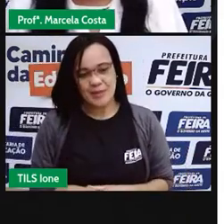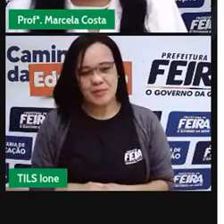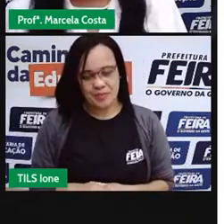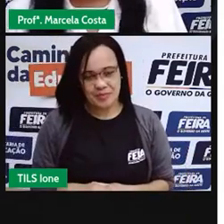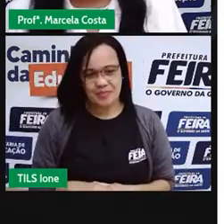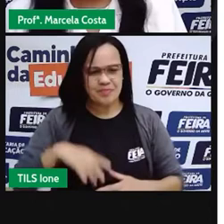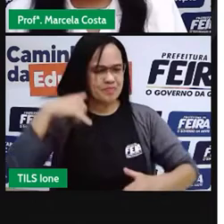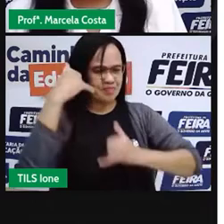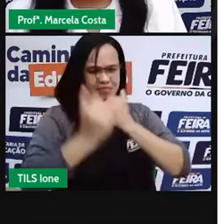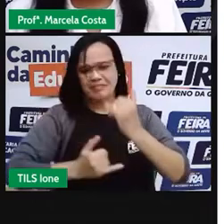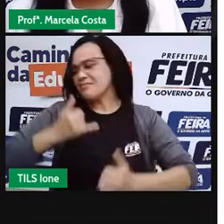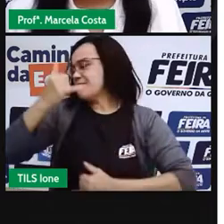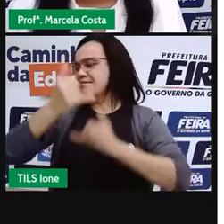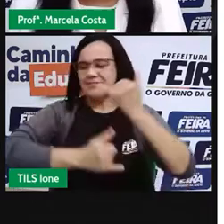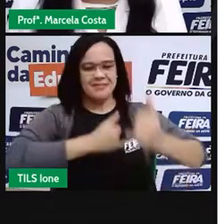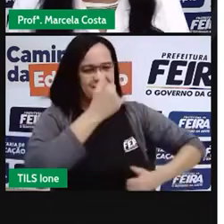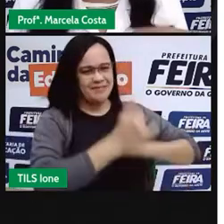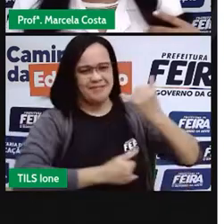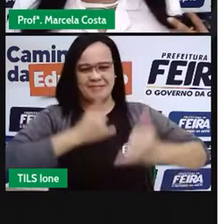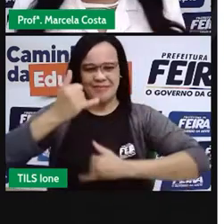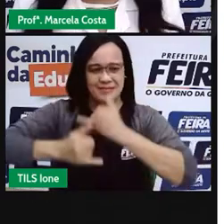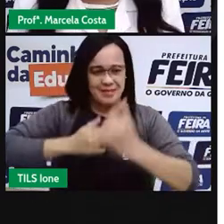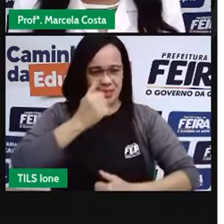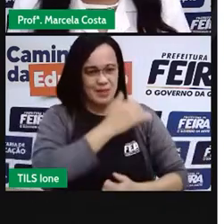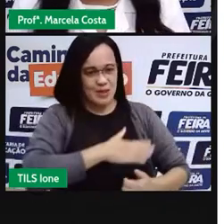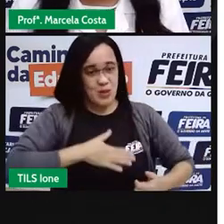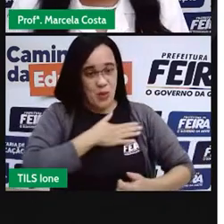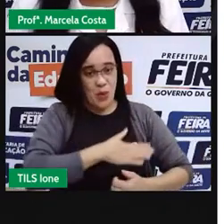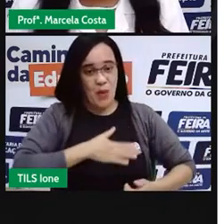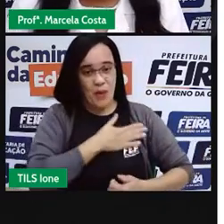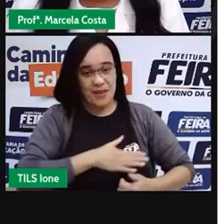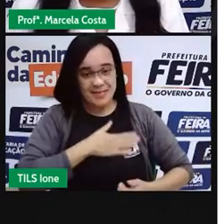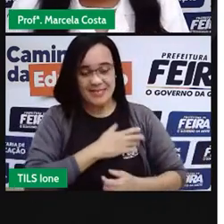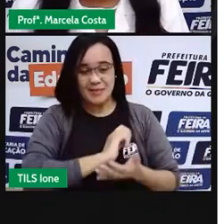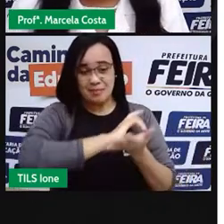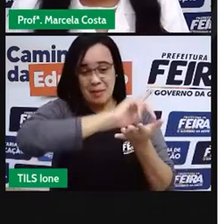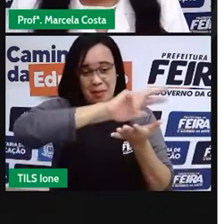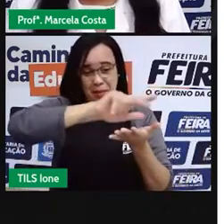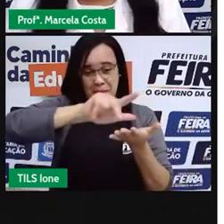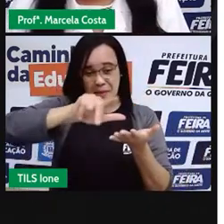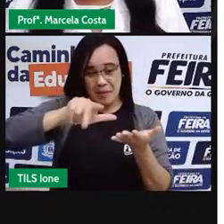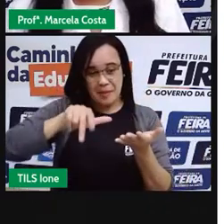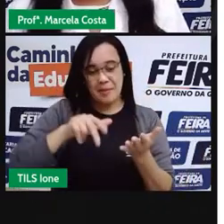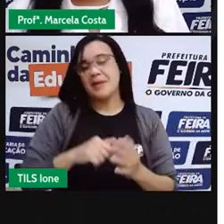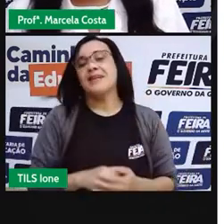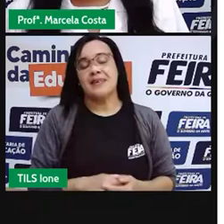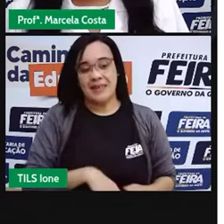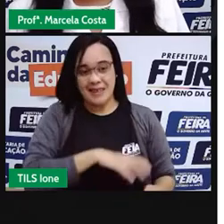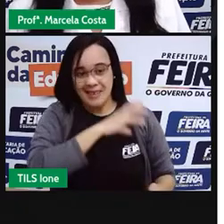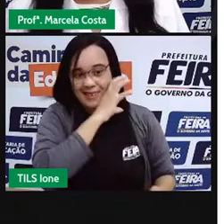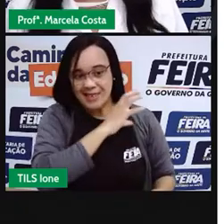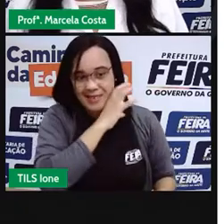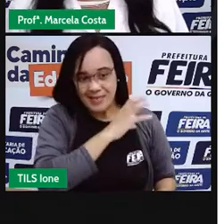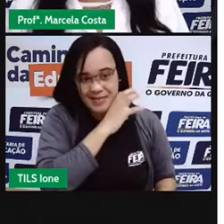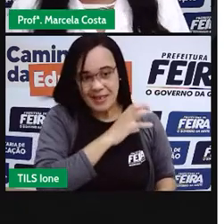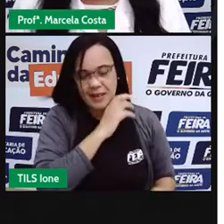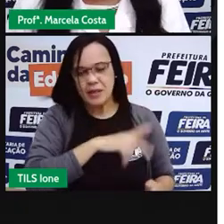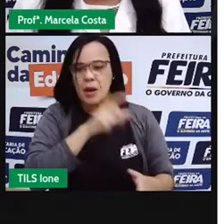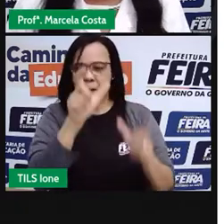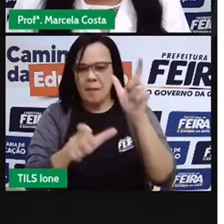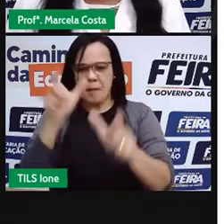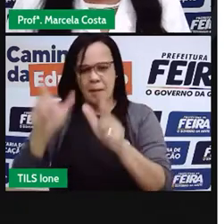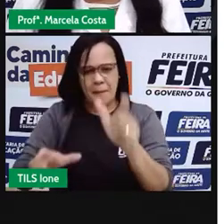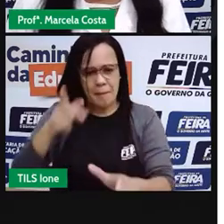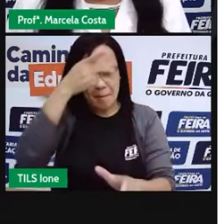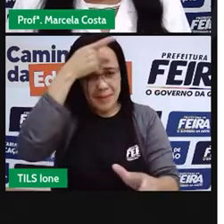Ele é brincalhão, gosta de fazer brincadeiras diversas com os animais, com as